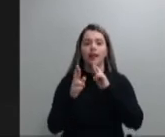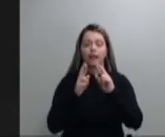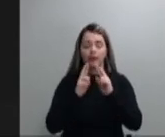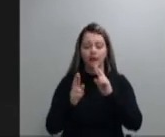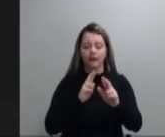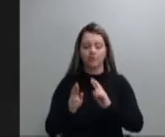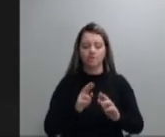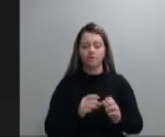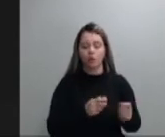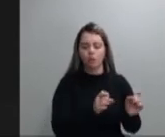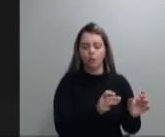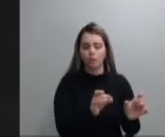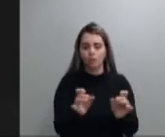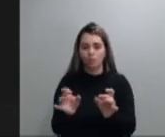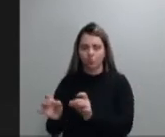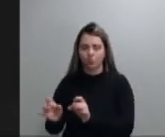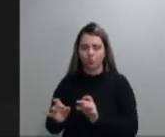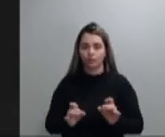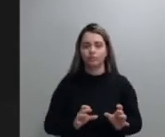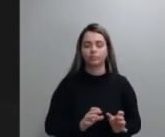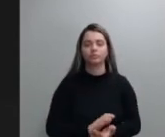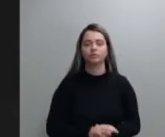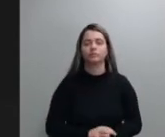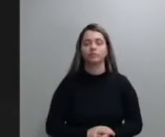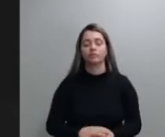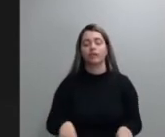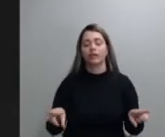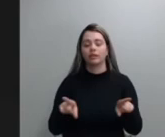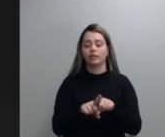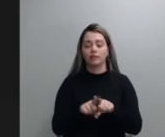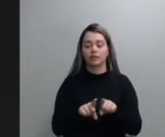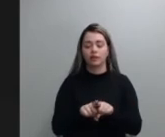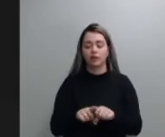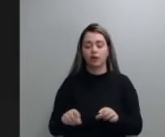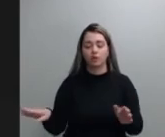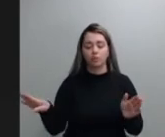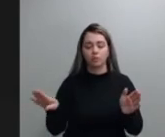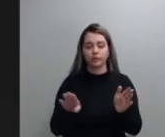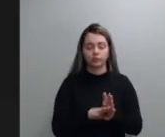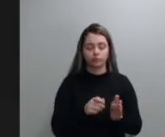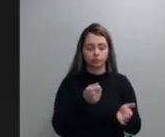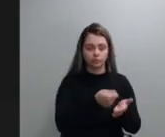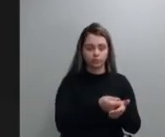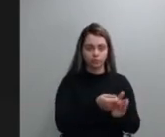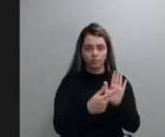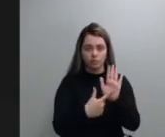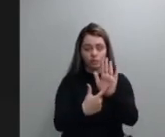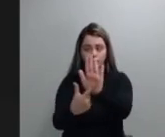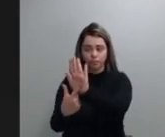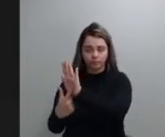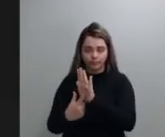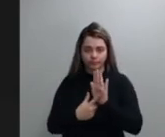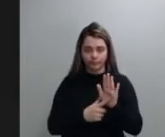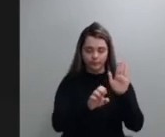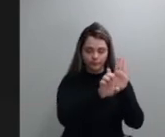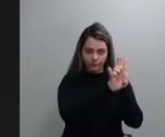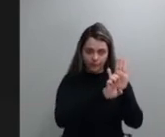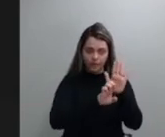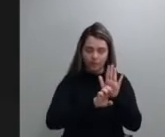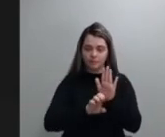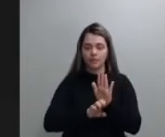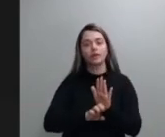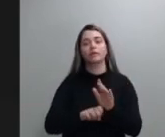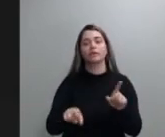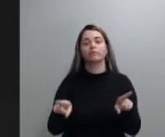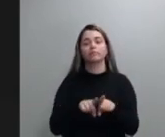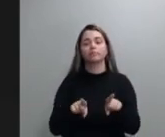também trago aqui uma outra emenda aqui também da primeira turma da relatoria do ministro Benedito Gonçalves em julgamento